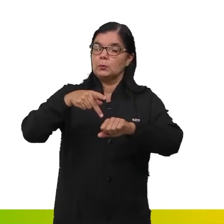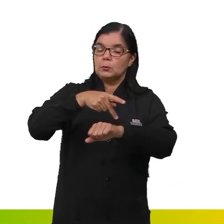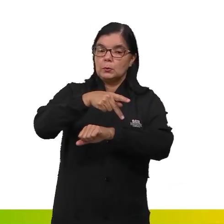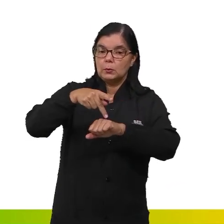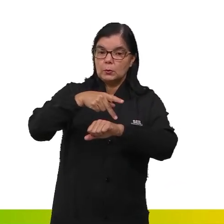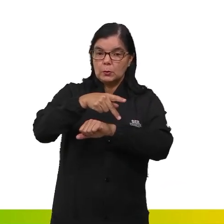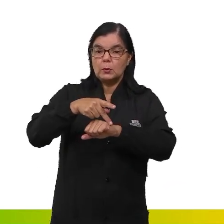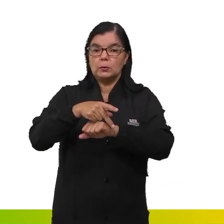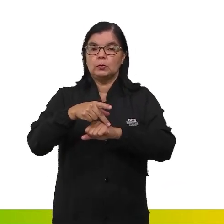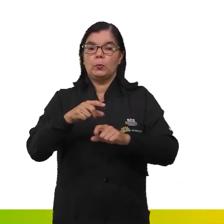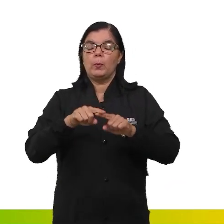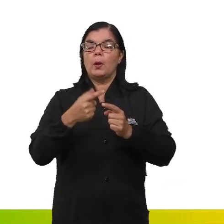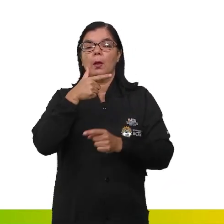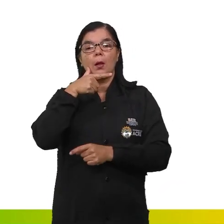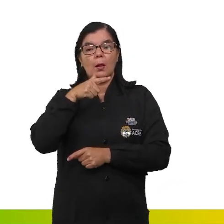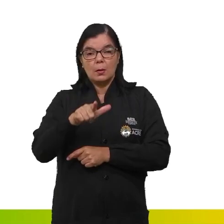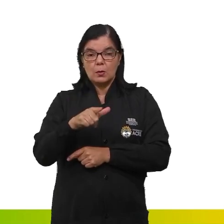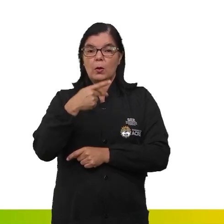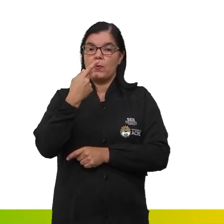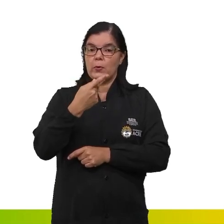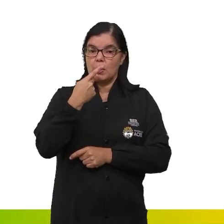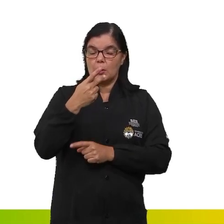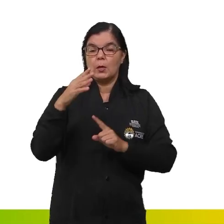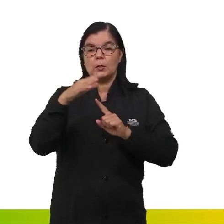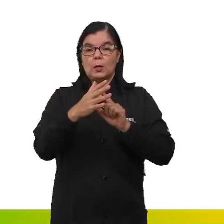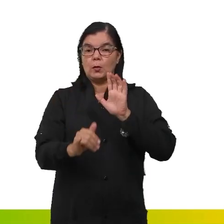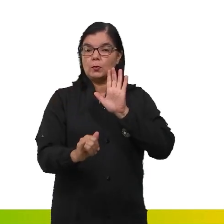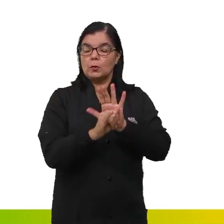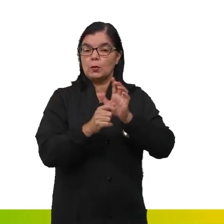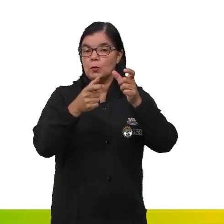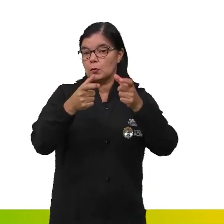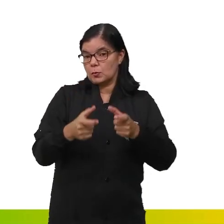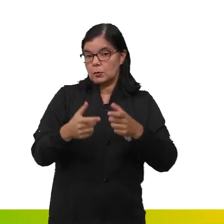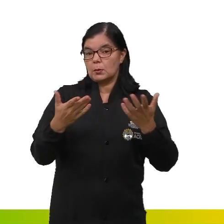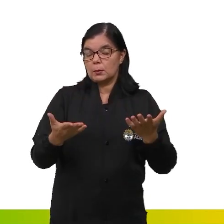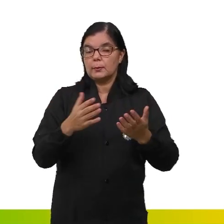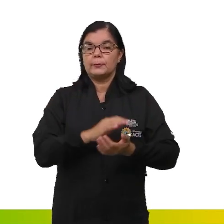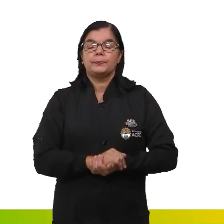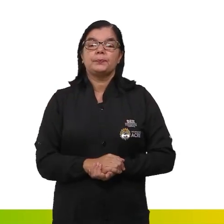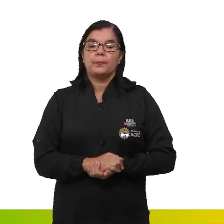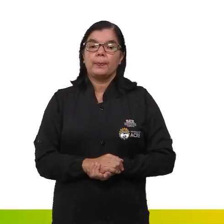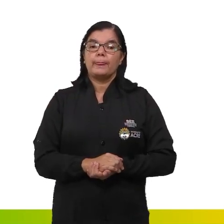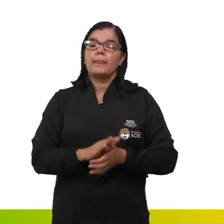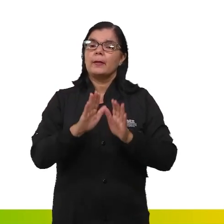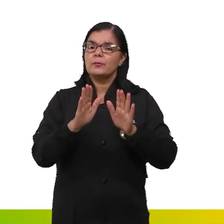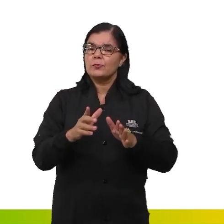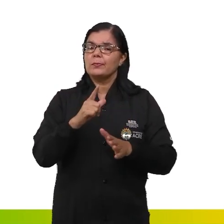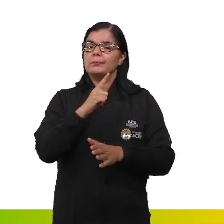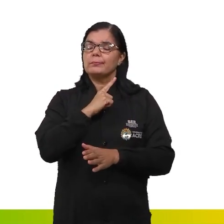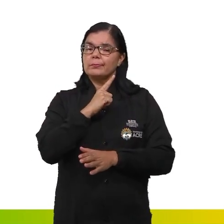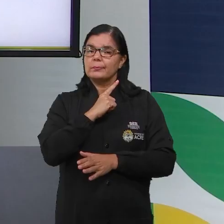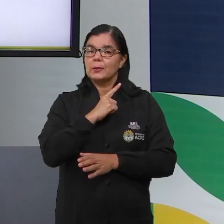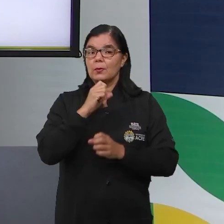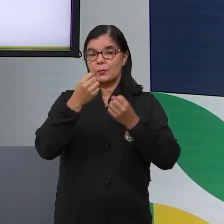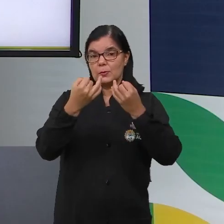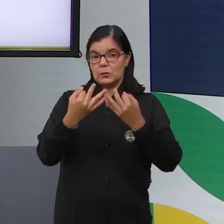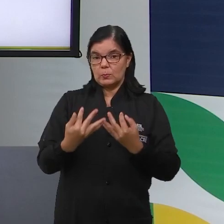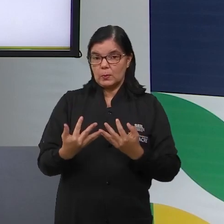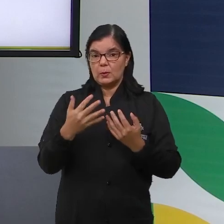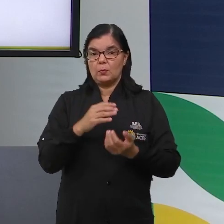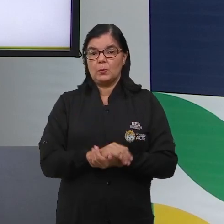país, são moldadas pela língua falada, refletindo na identidade local. Aqui a gente já tem um aspecto do que eu